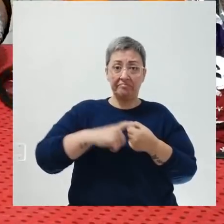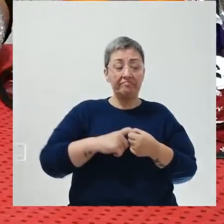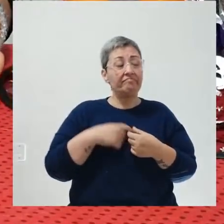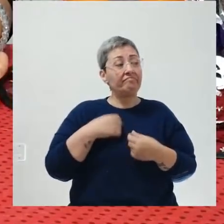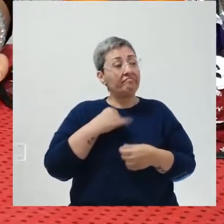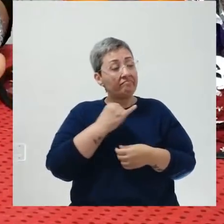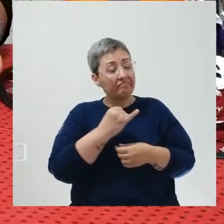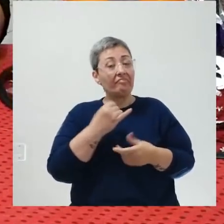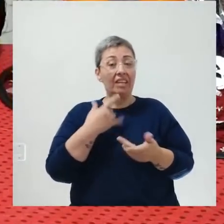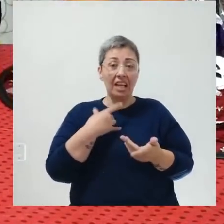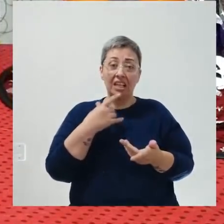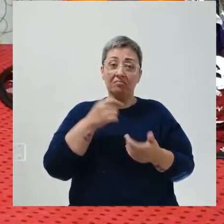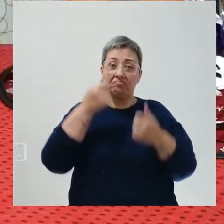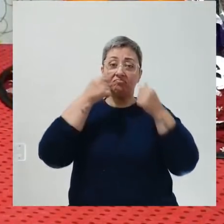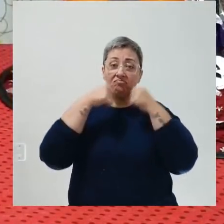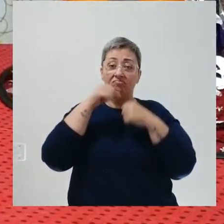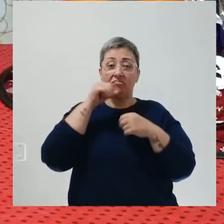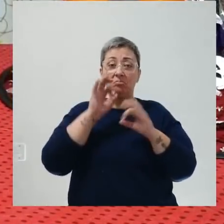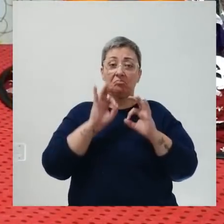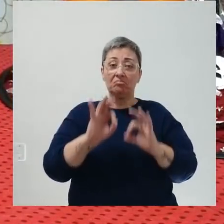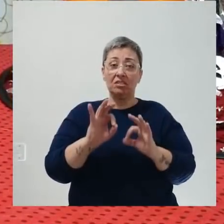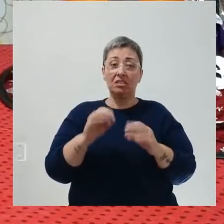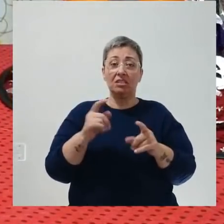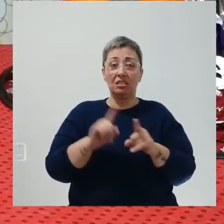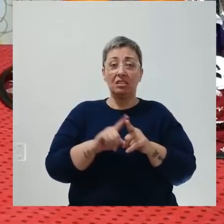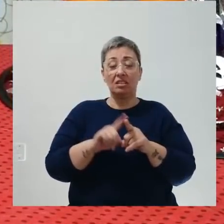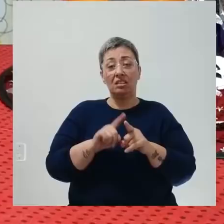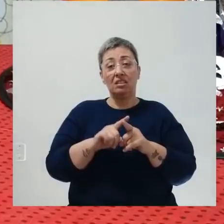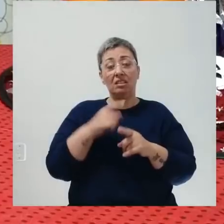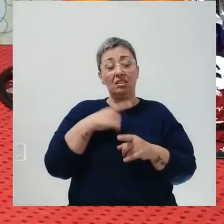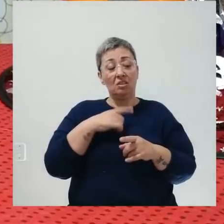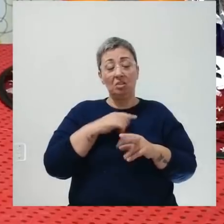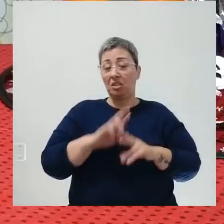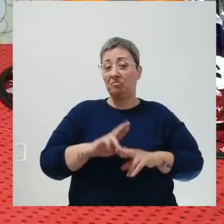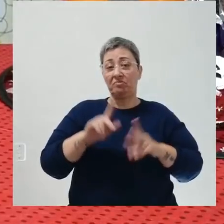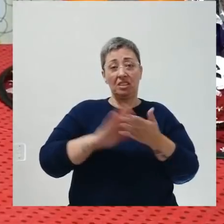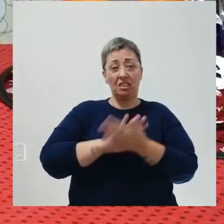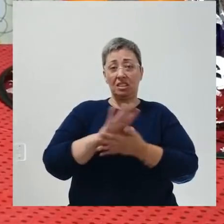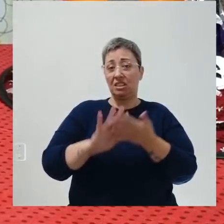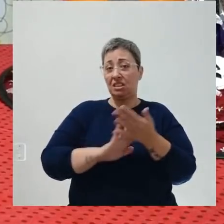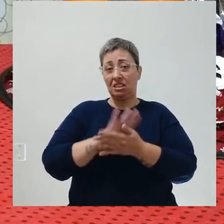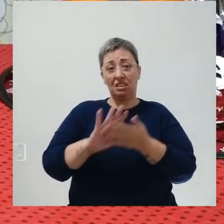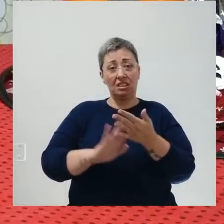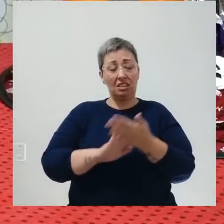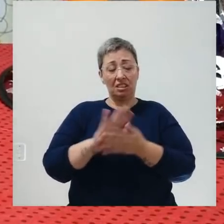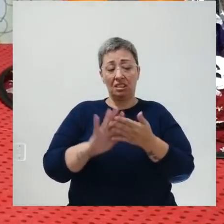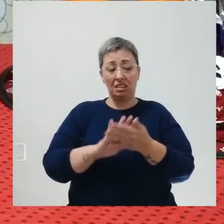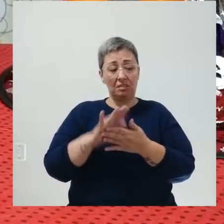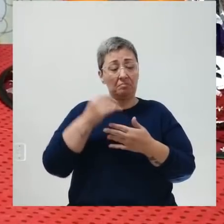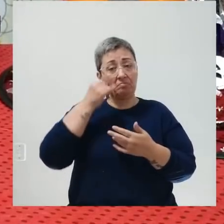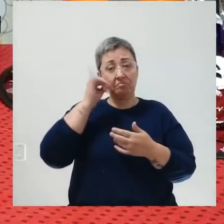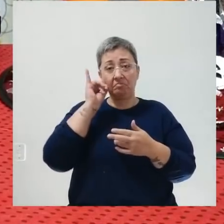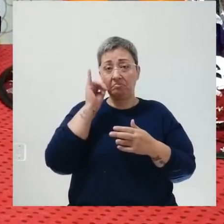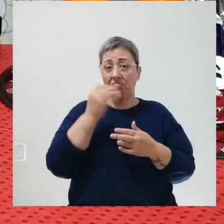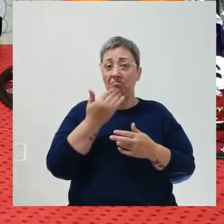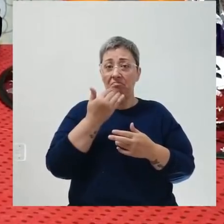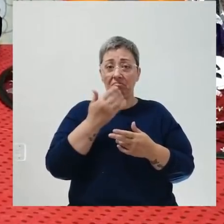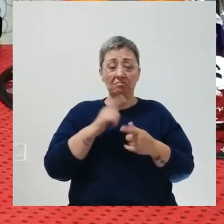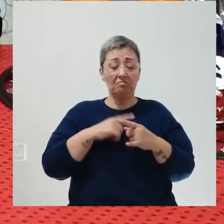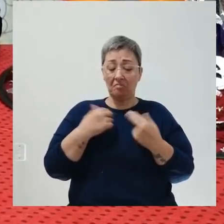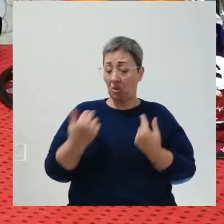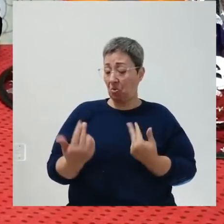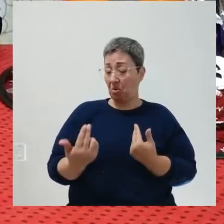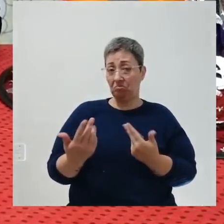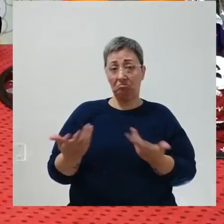dizendo: mamãe, realmente não tem diferença nenhuma naquele verdinho que os bois comem e o verdinho que